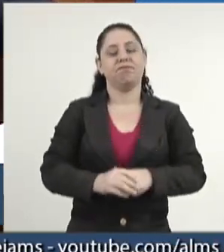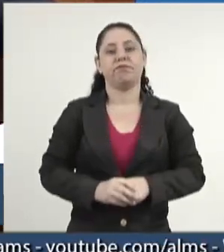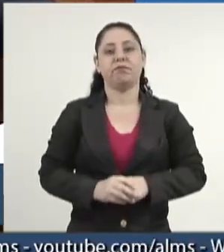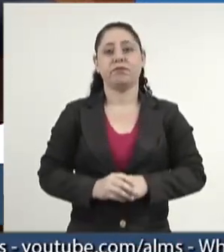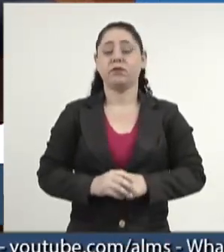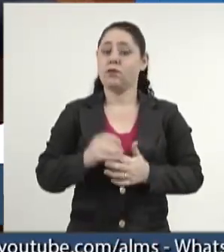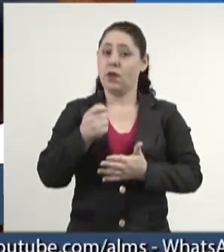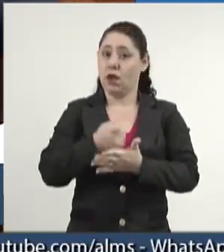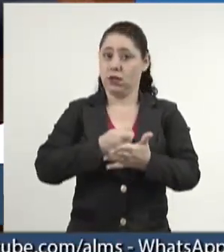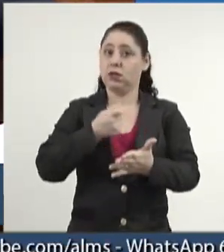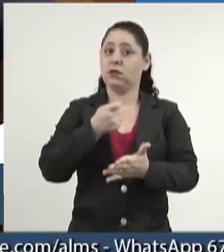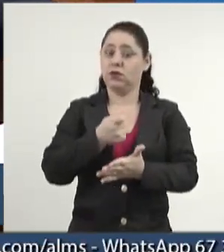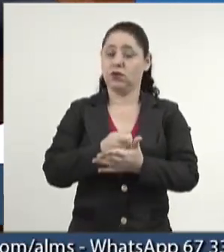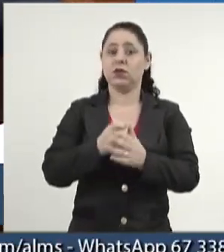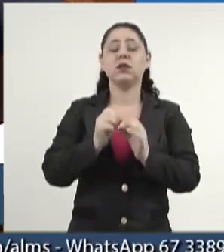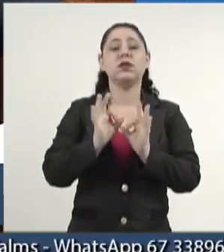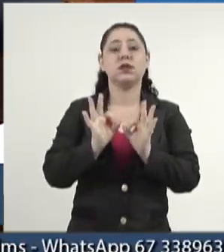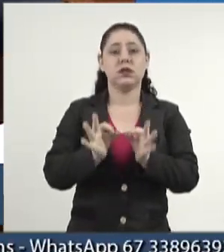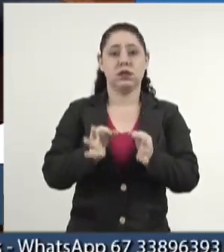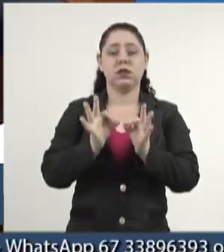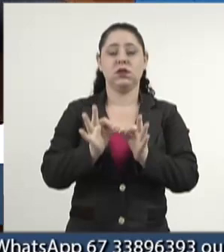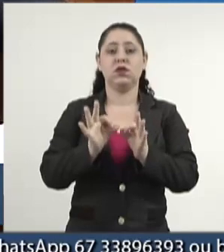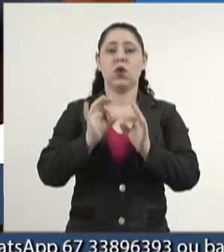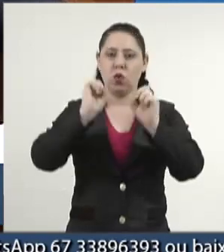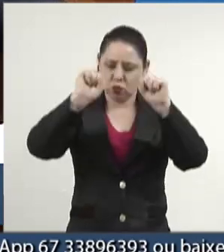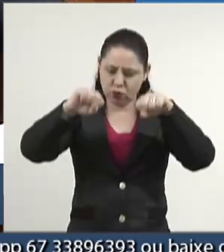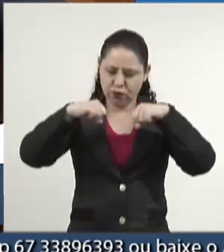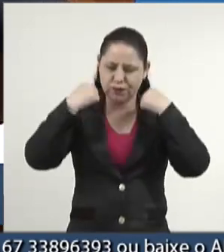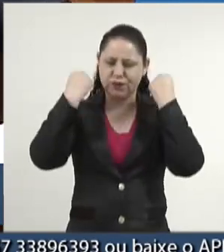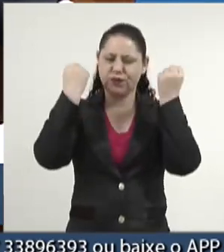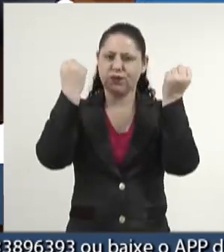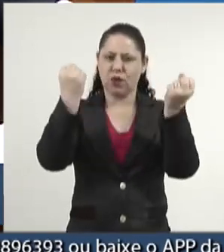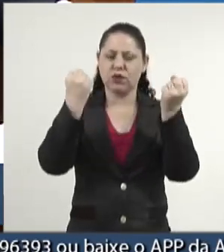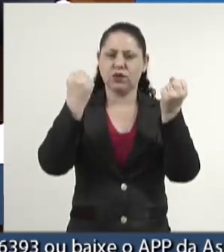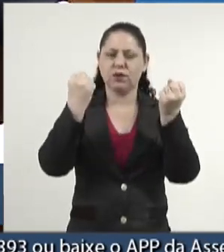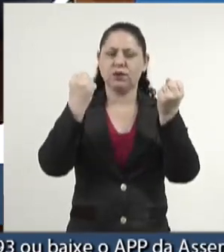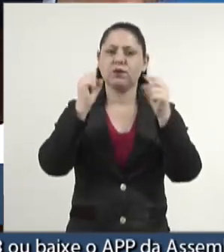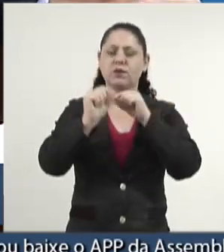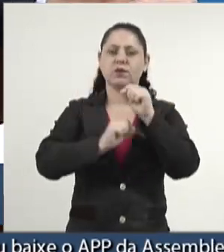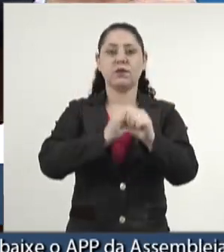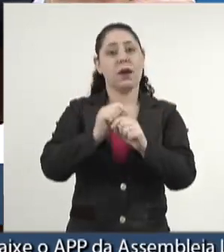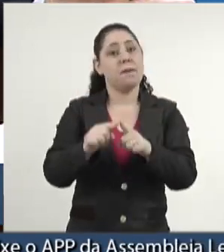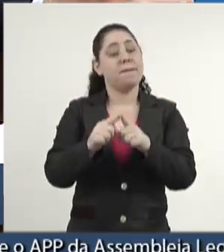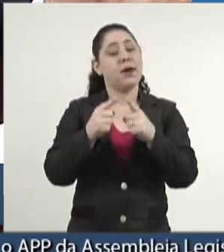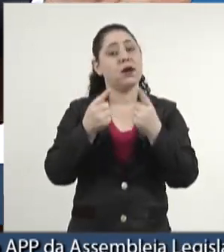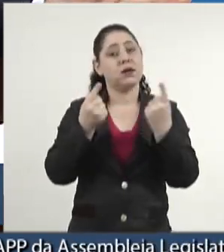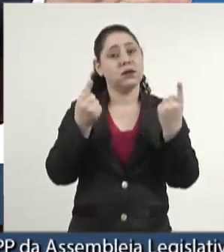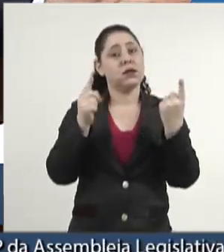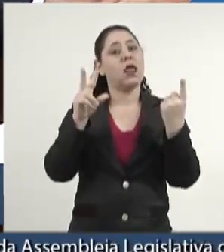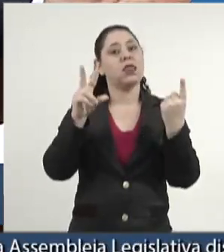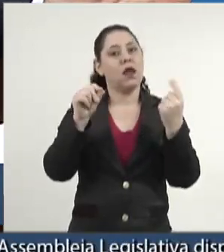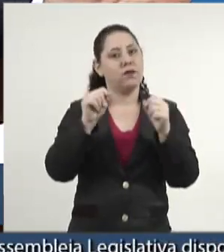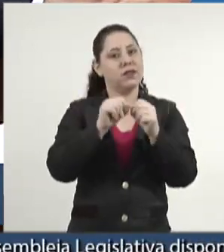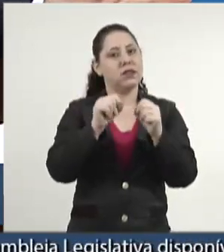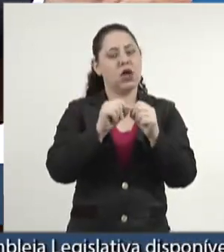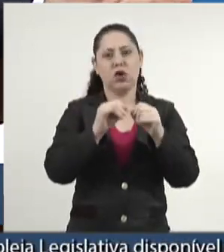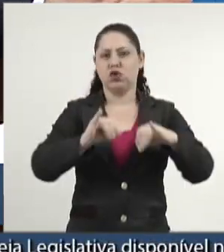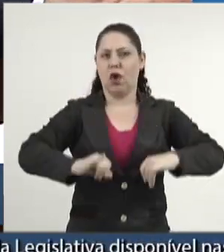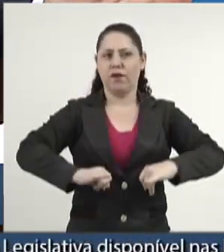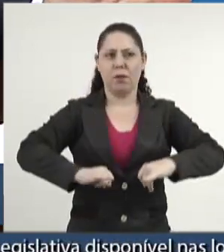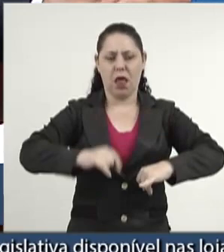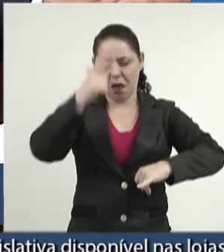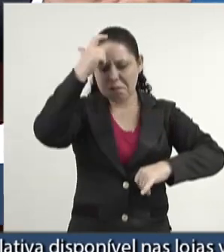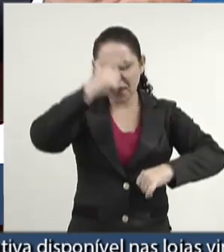a exigir o esforço físico, né, do candidato, porém, não submetendo